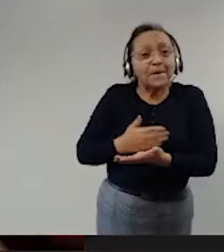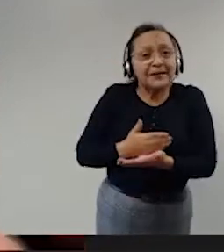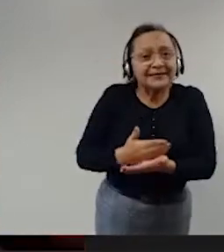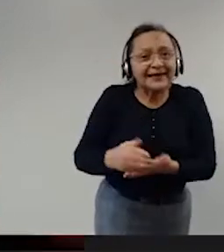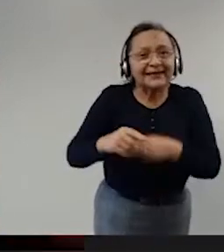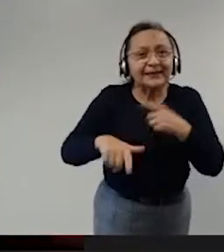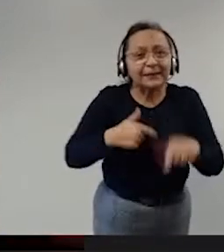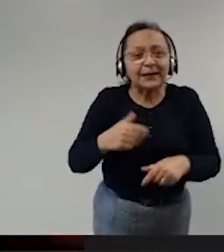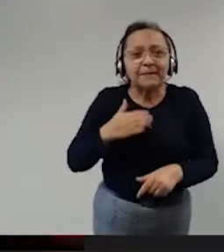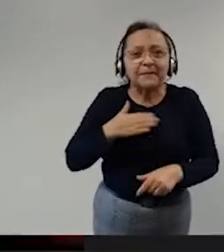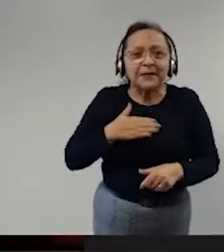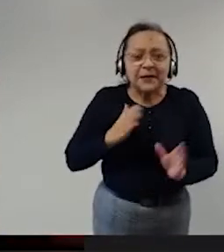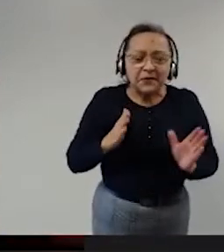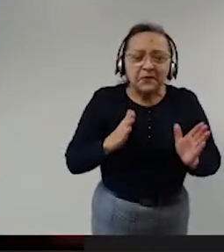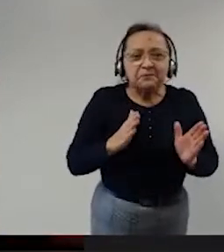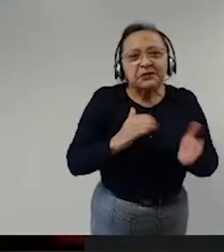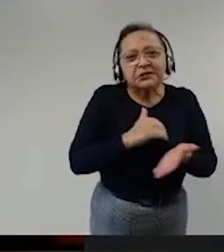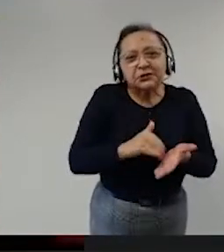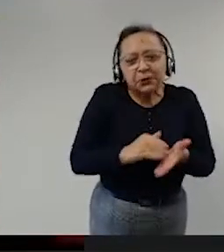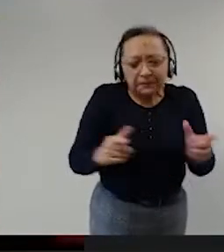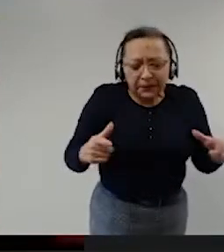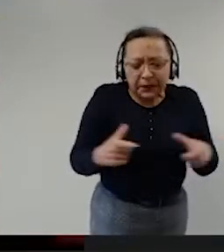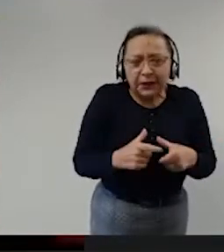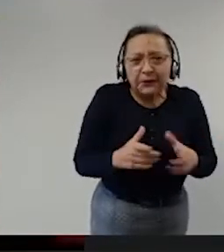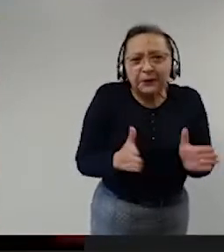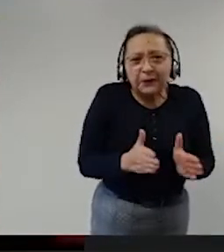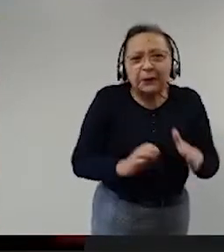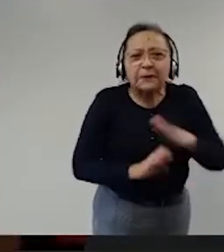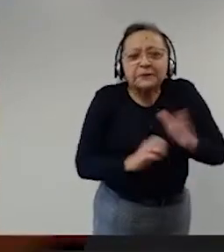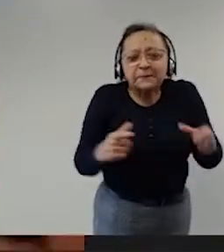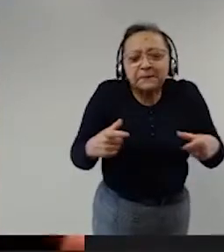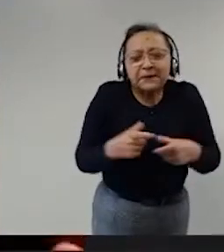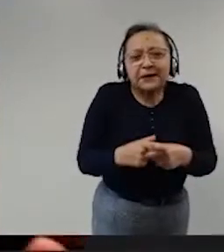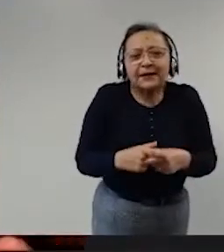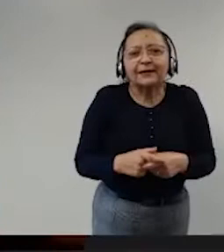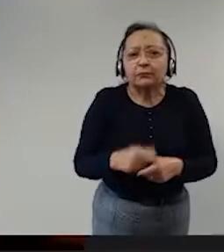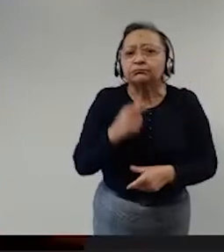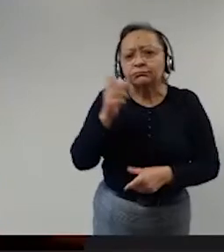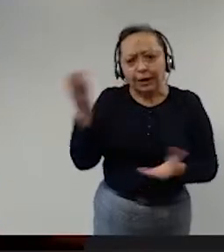escritório pequeno, os meninos que trabalham comigo são geniais, absolutamente, muito mais